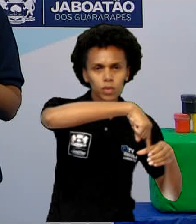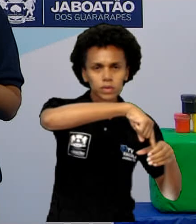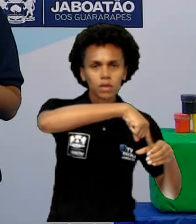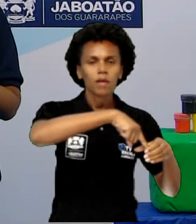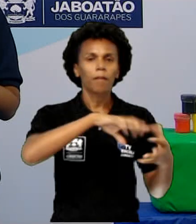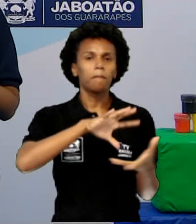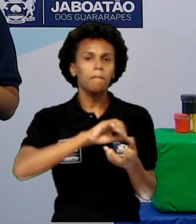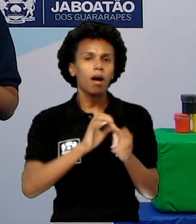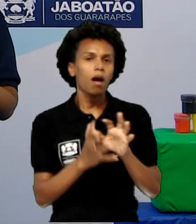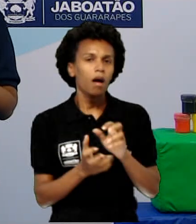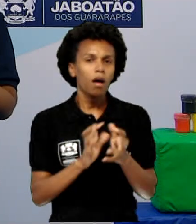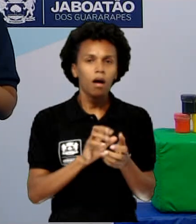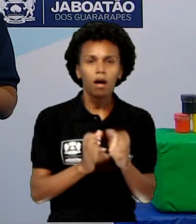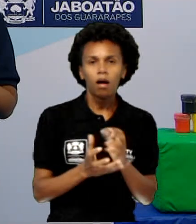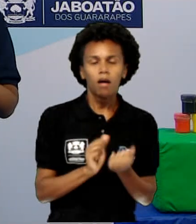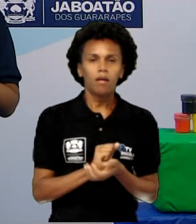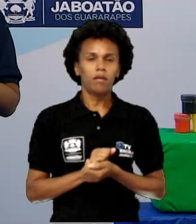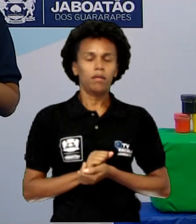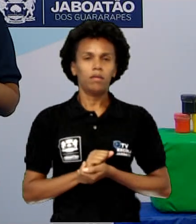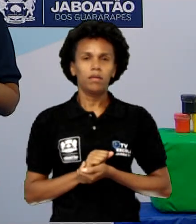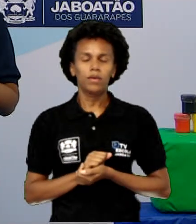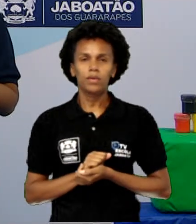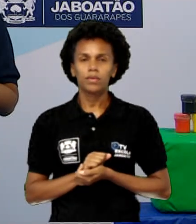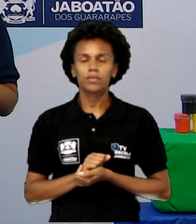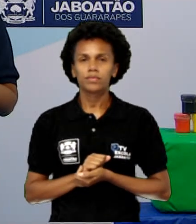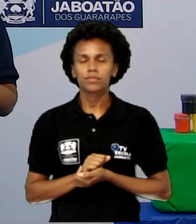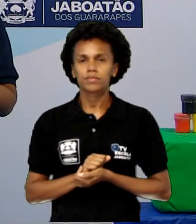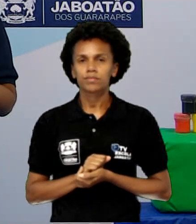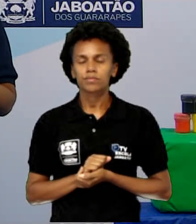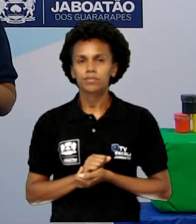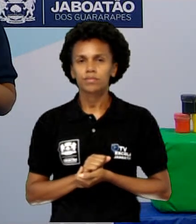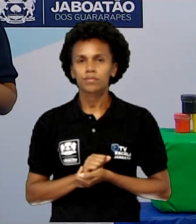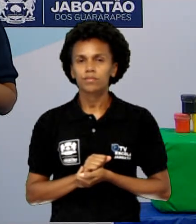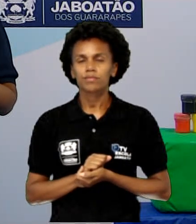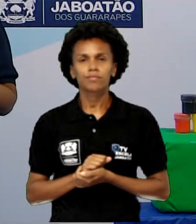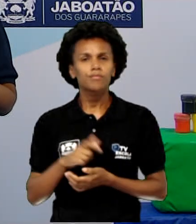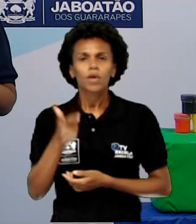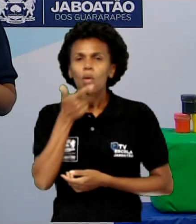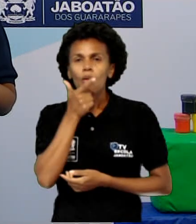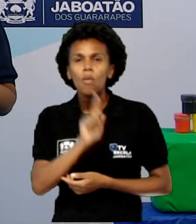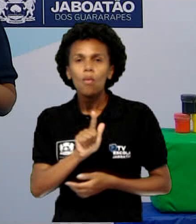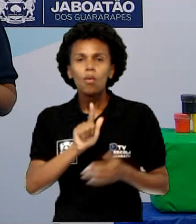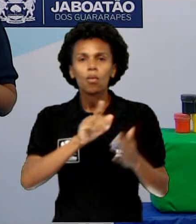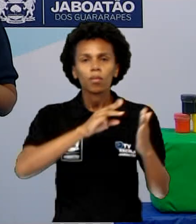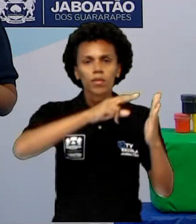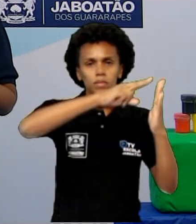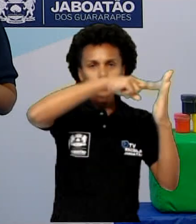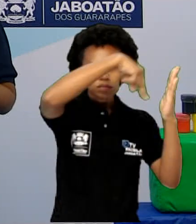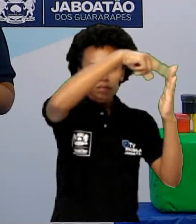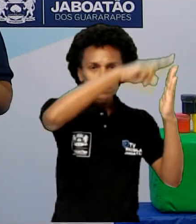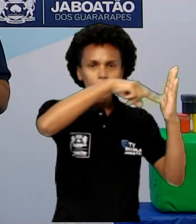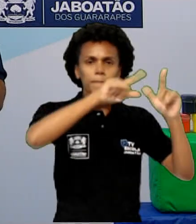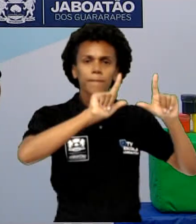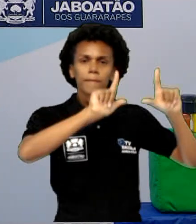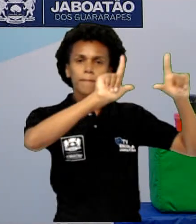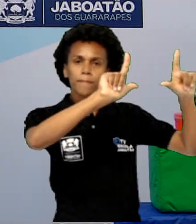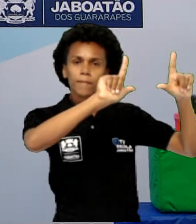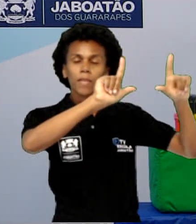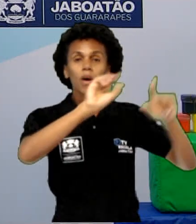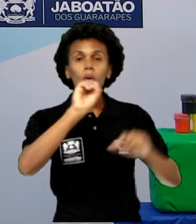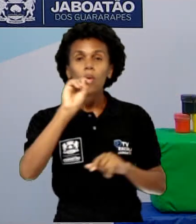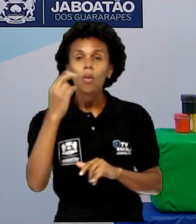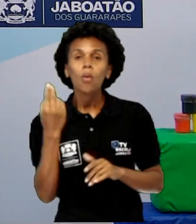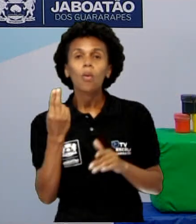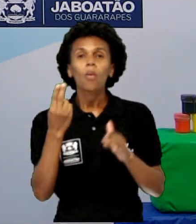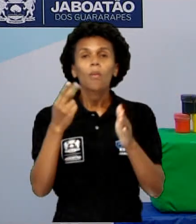água e faz aquela cor e consegue pintar a tela ou o papel. Então qualquer pigmentação